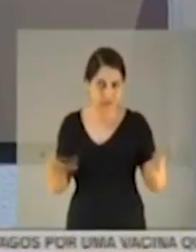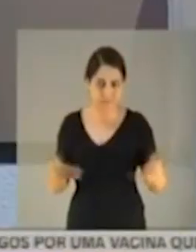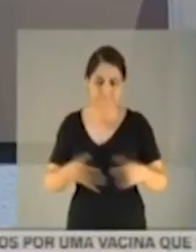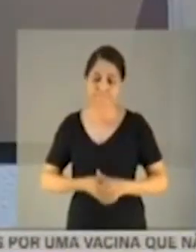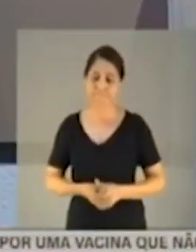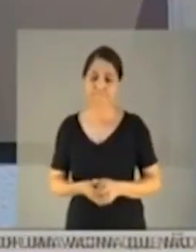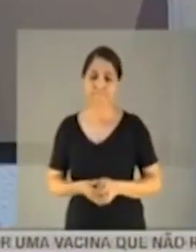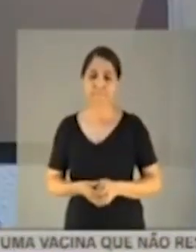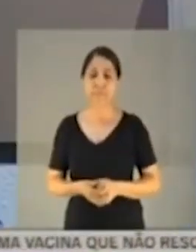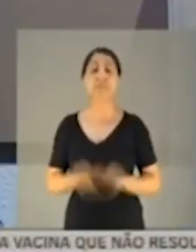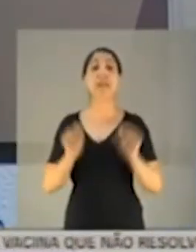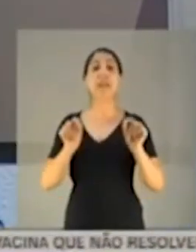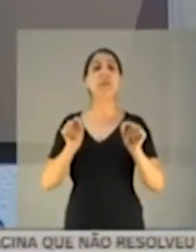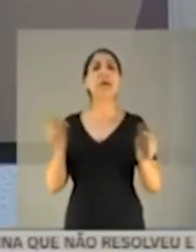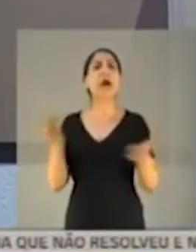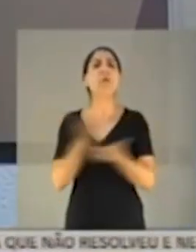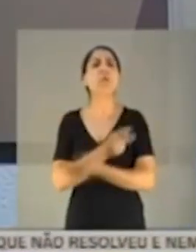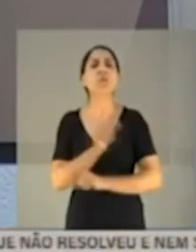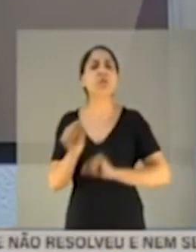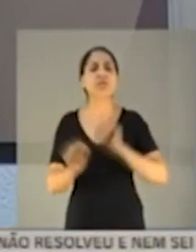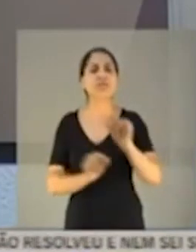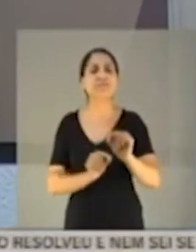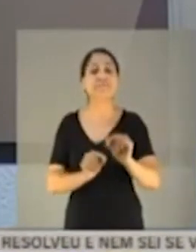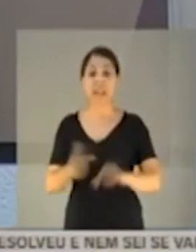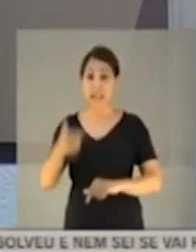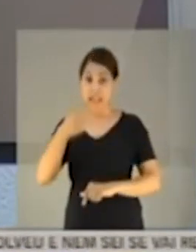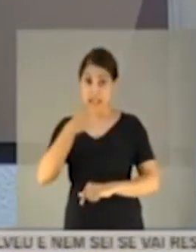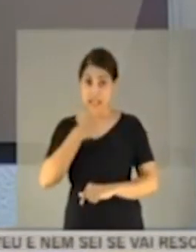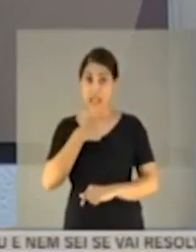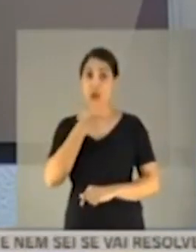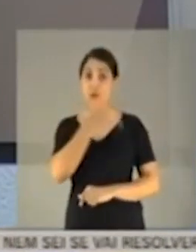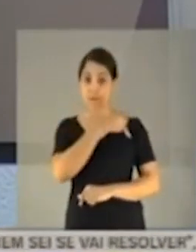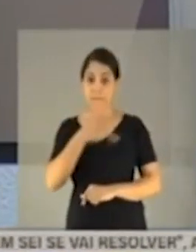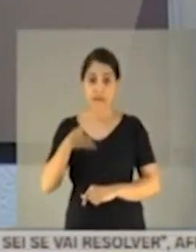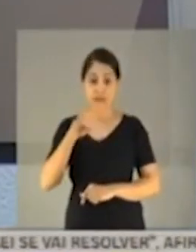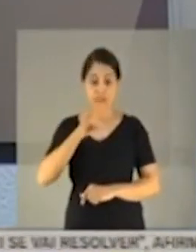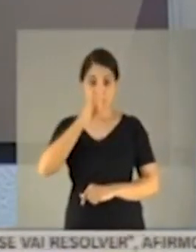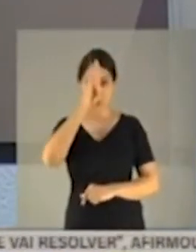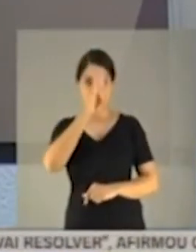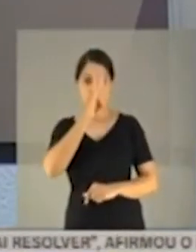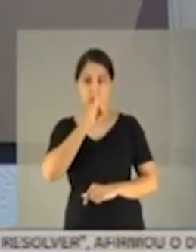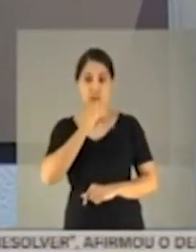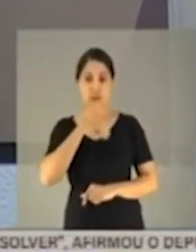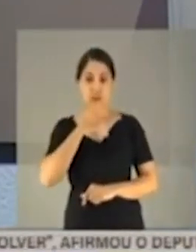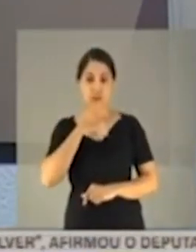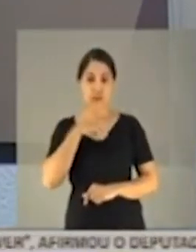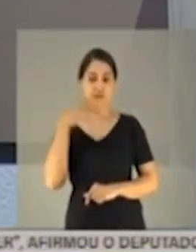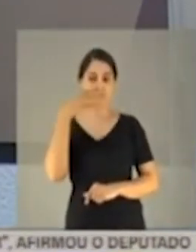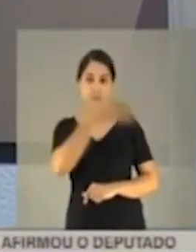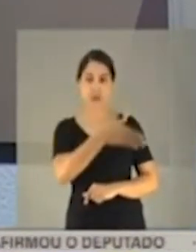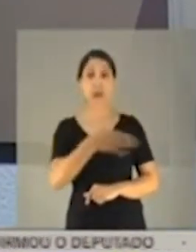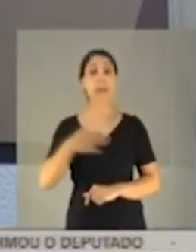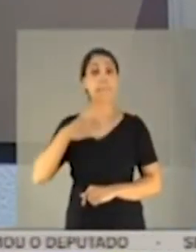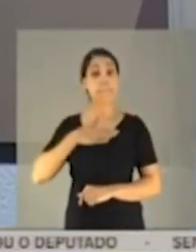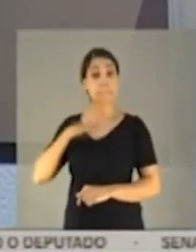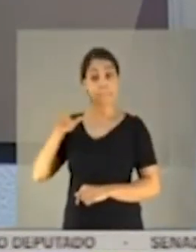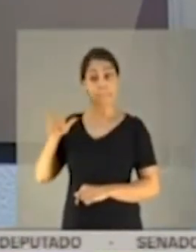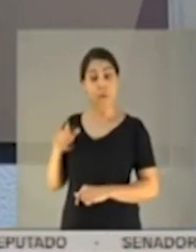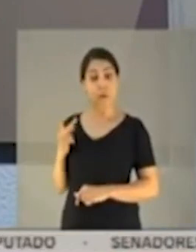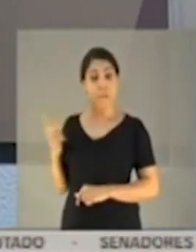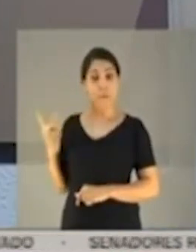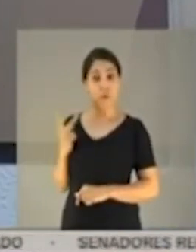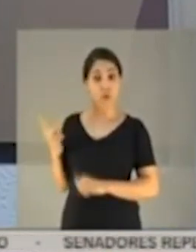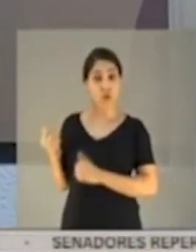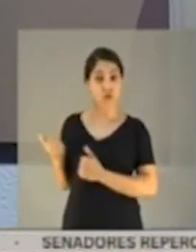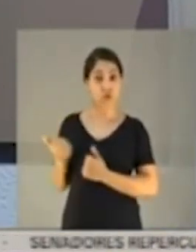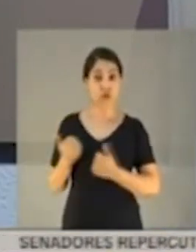O que que acontece? Quando eu estive no presidente, só para a gente parar aqui agora, reunião com o presidente, eu fui com meu irmão,